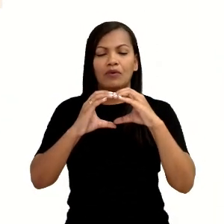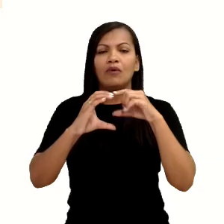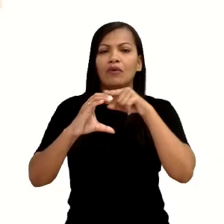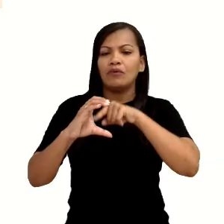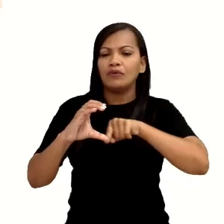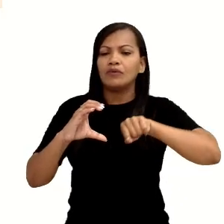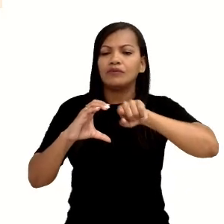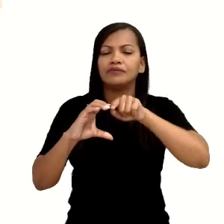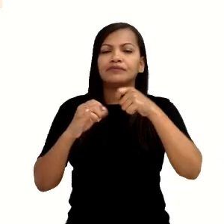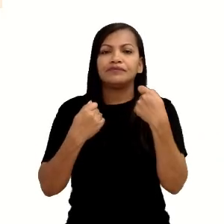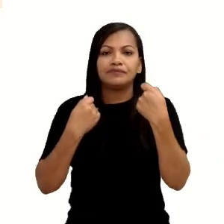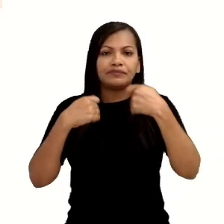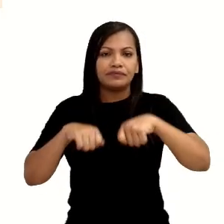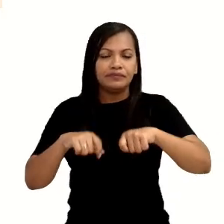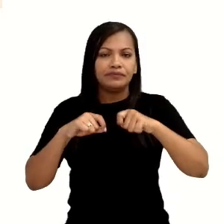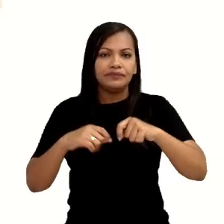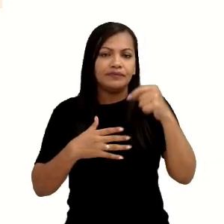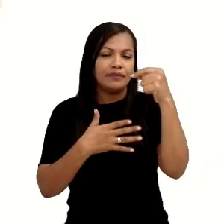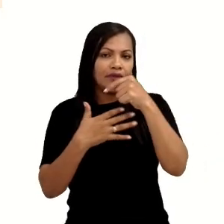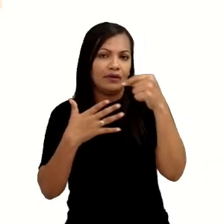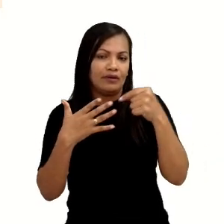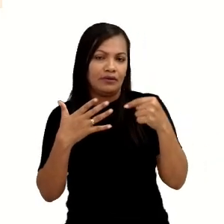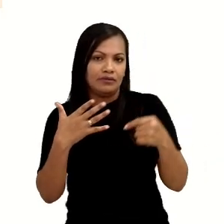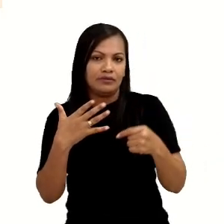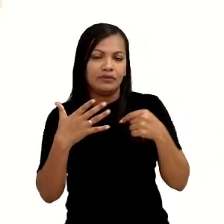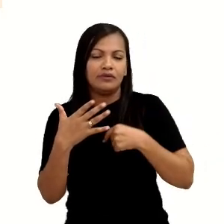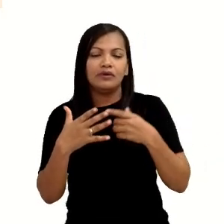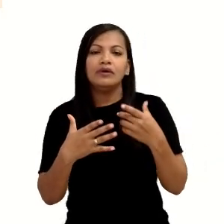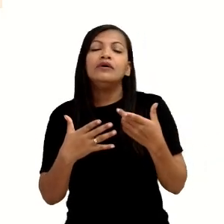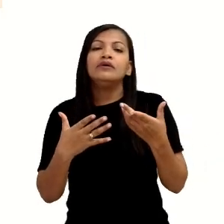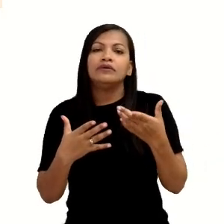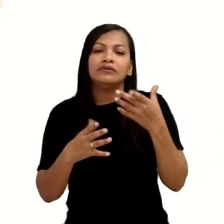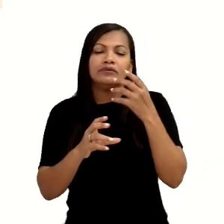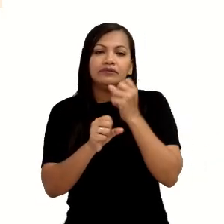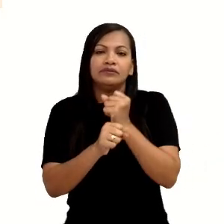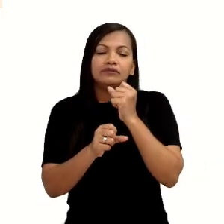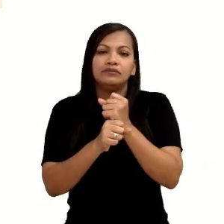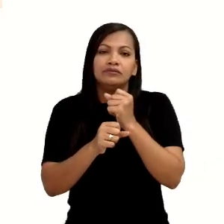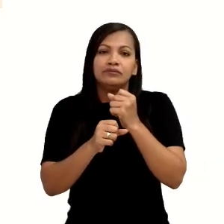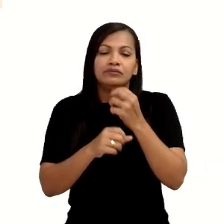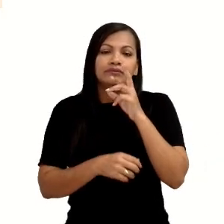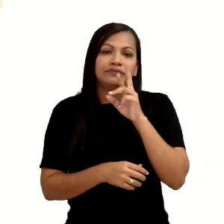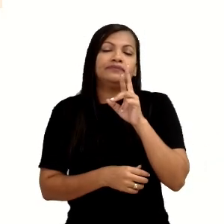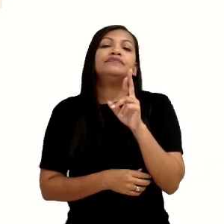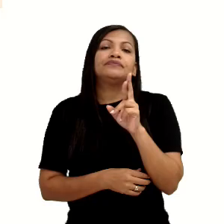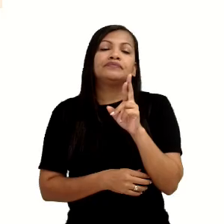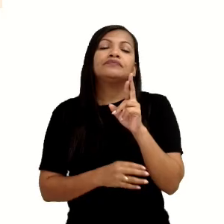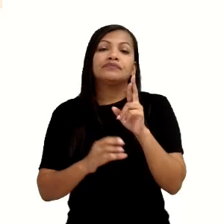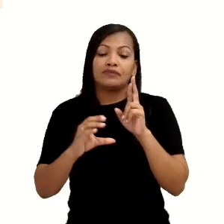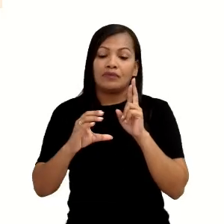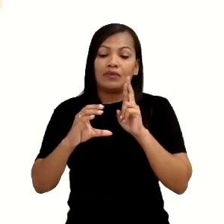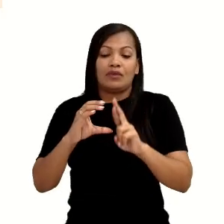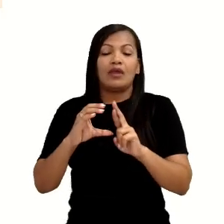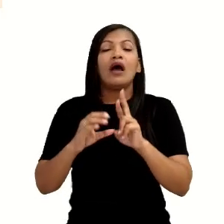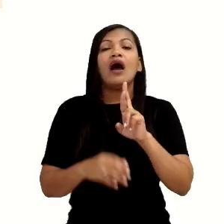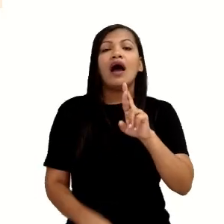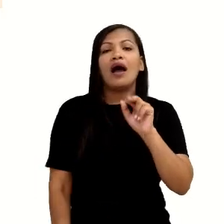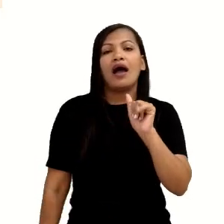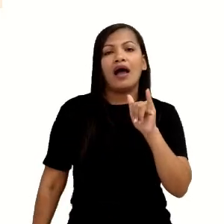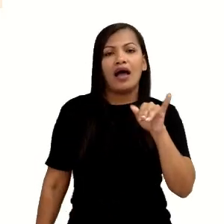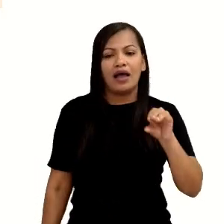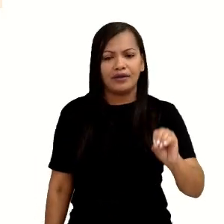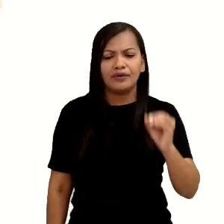que eu preciso do círculo para determinar a medida da sua área é o raio. Então, sabendo o raio, que é